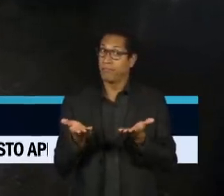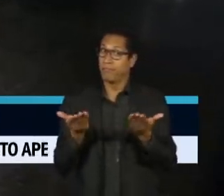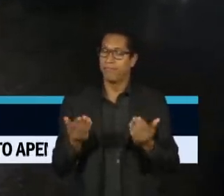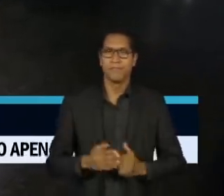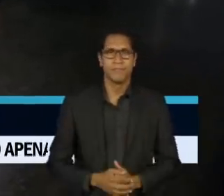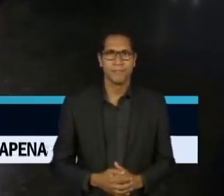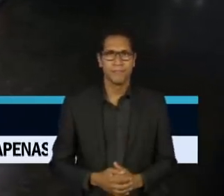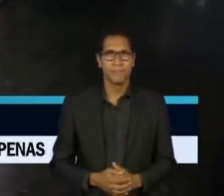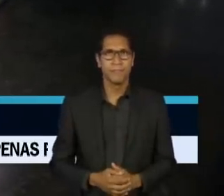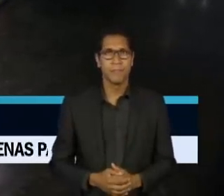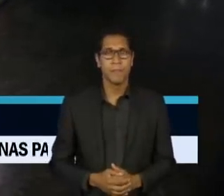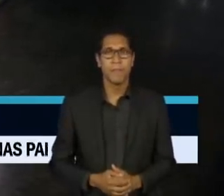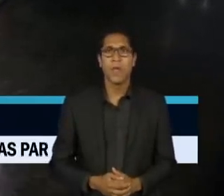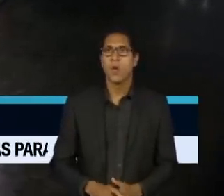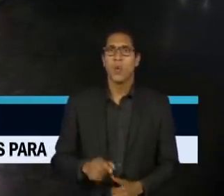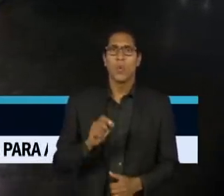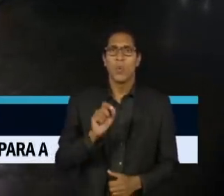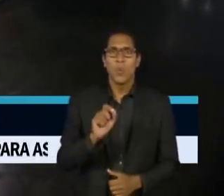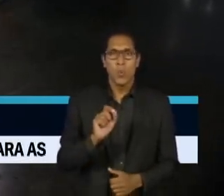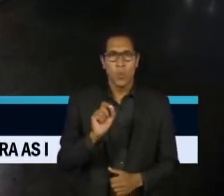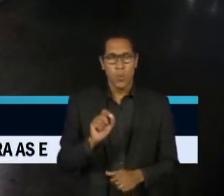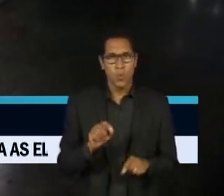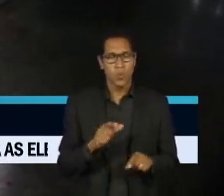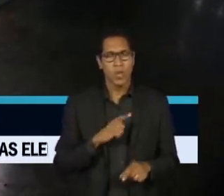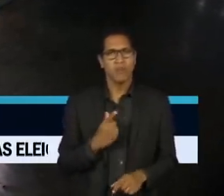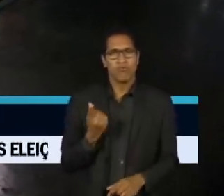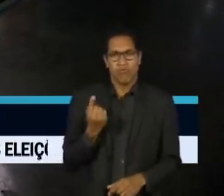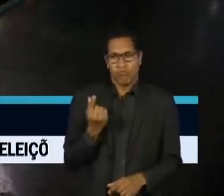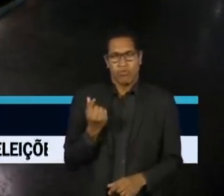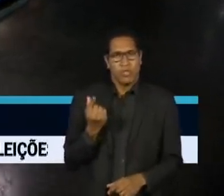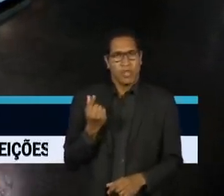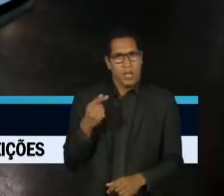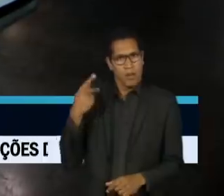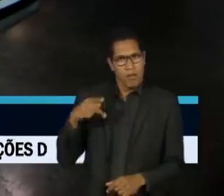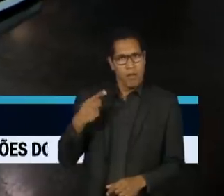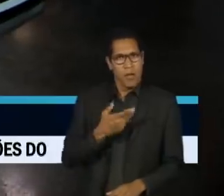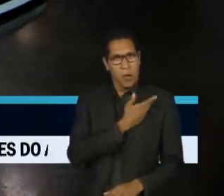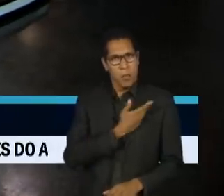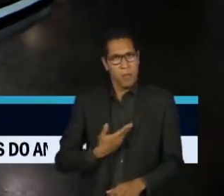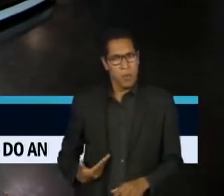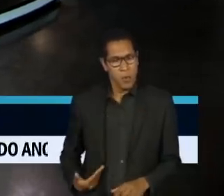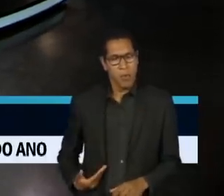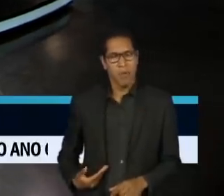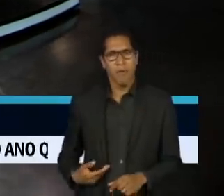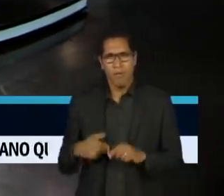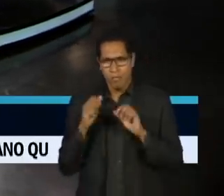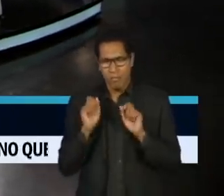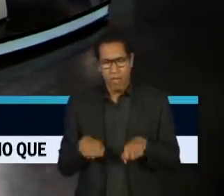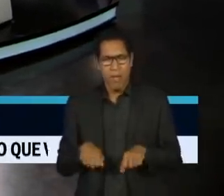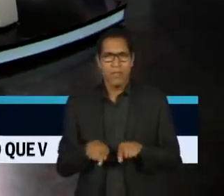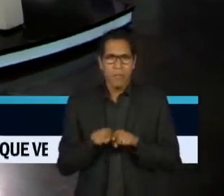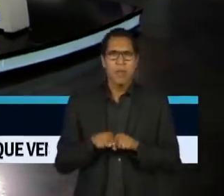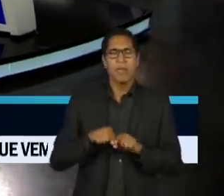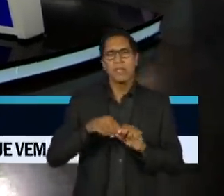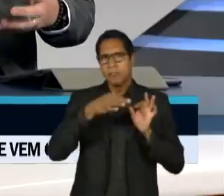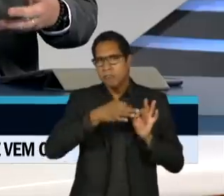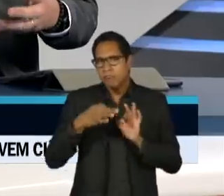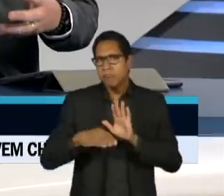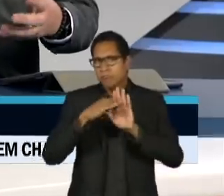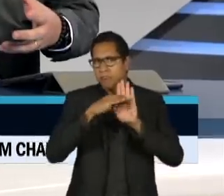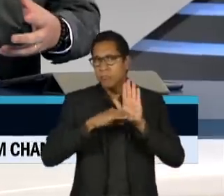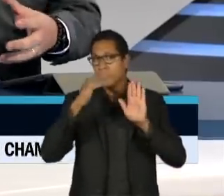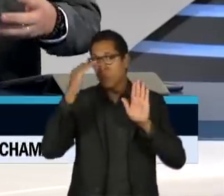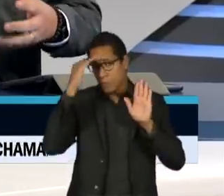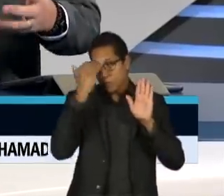Matias, é o chamado uso da máquina. Se bem feito, ele acontece dentro da lei, dentro dos rigores da lei. Qual é a força que